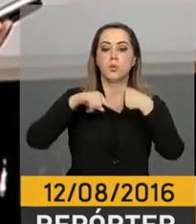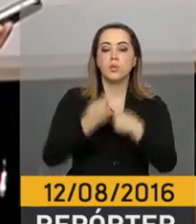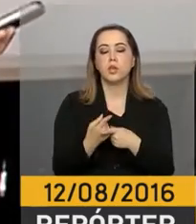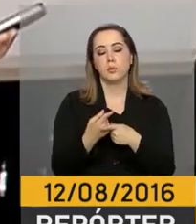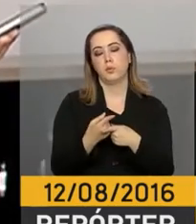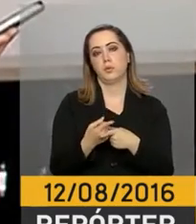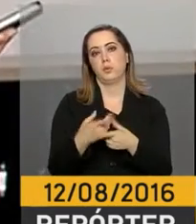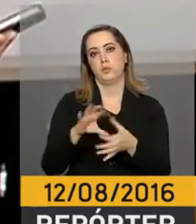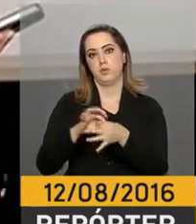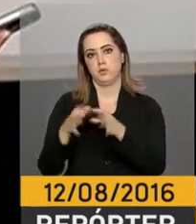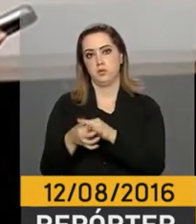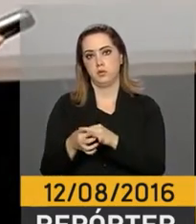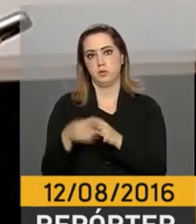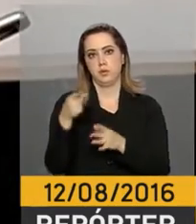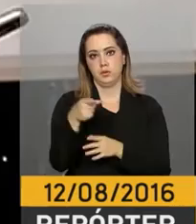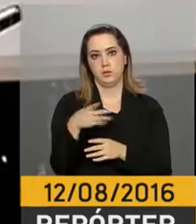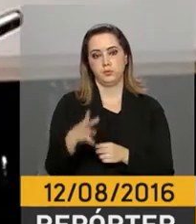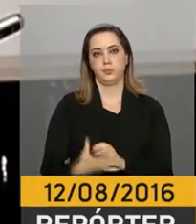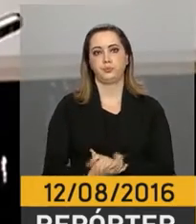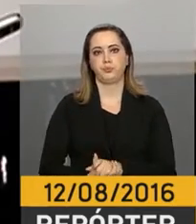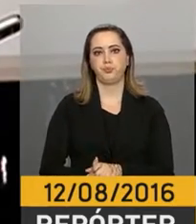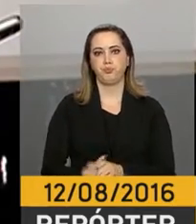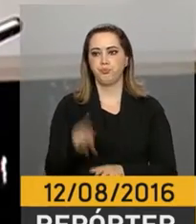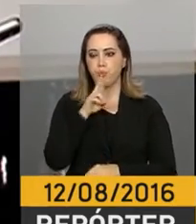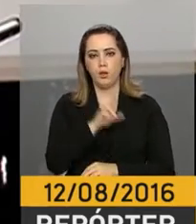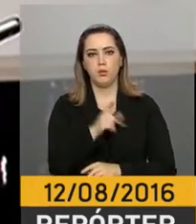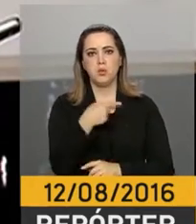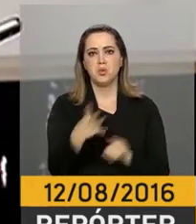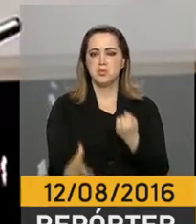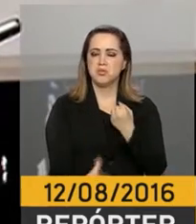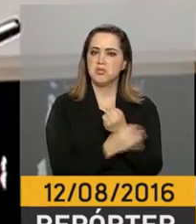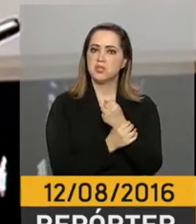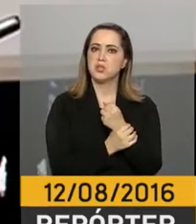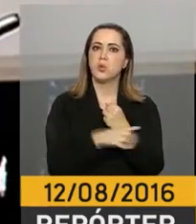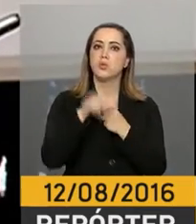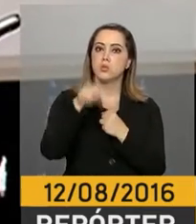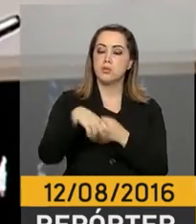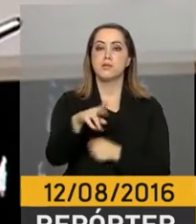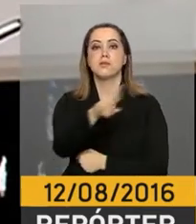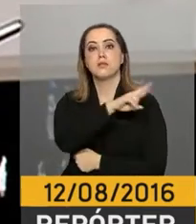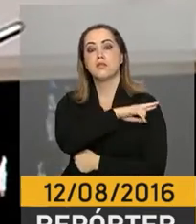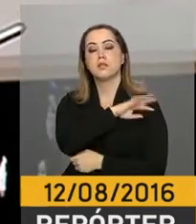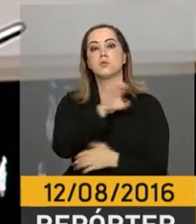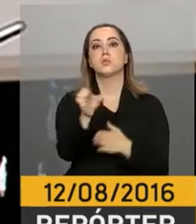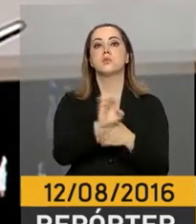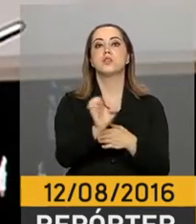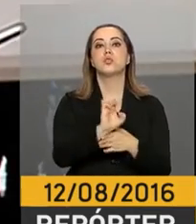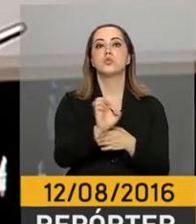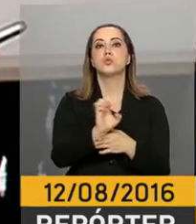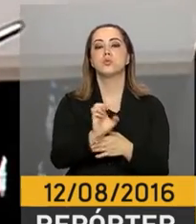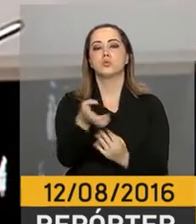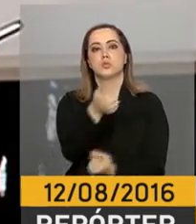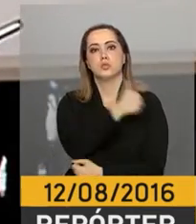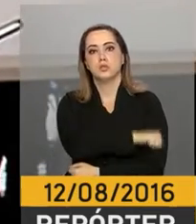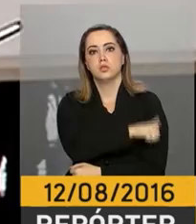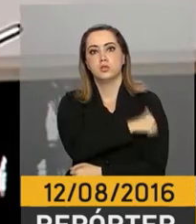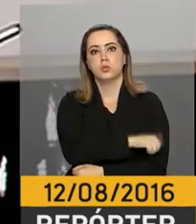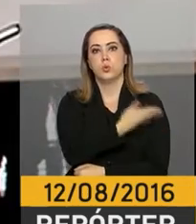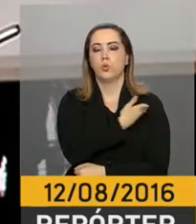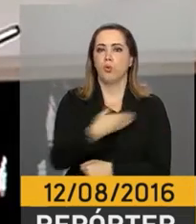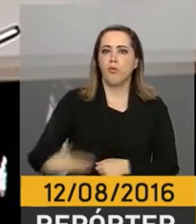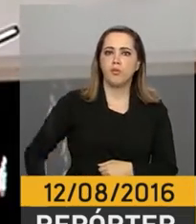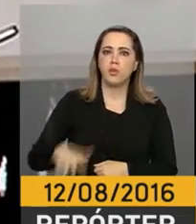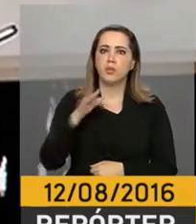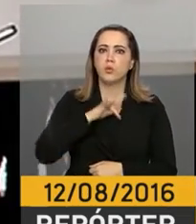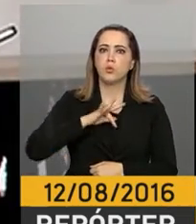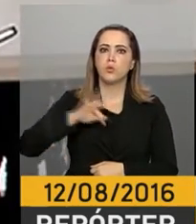segurança pública é uma questão do Estado, é uma responsabilidade do Estado do Rio de Janeiro. A preocupação do governo federal foi reforçar,